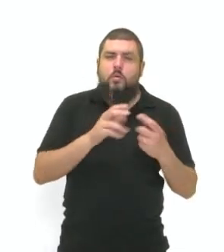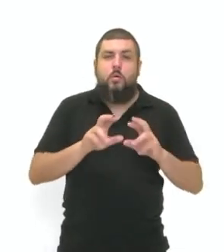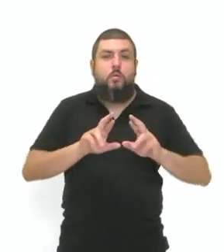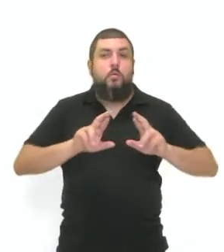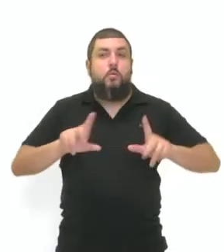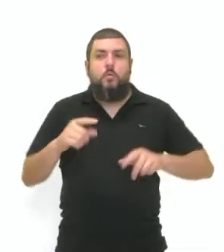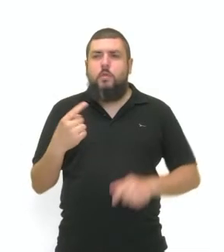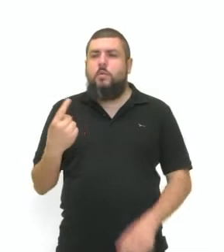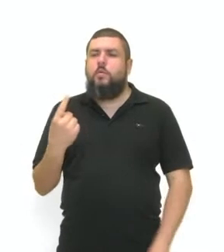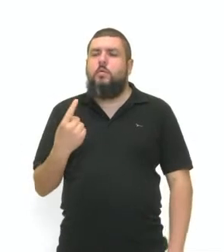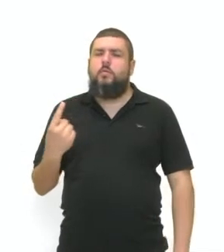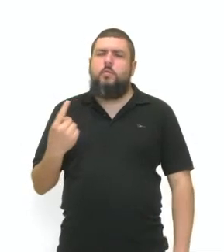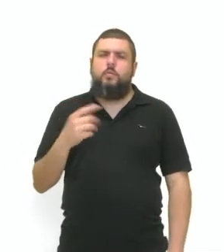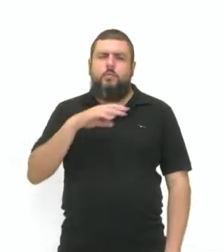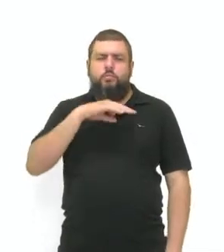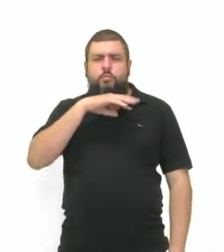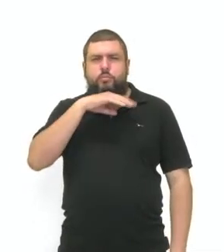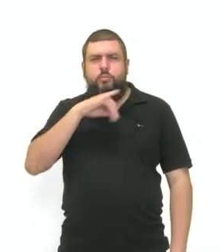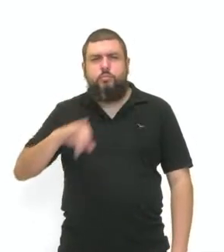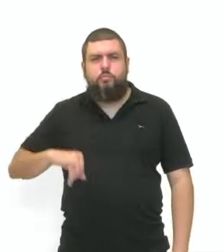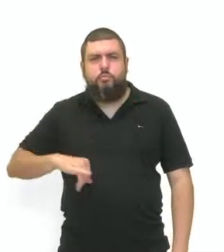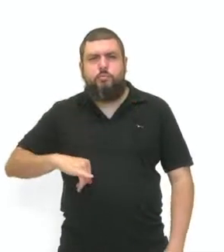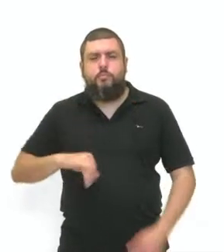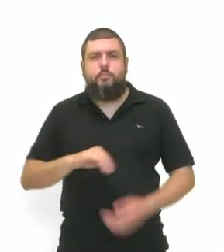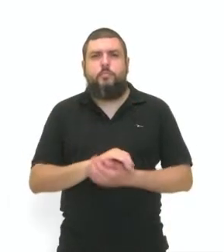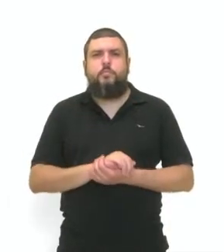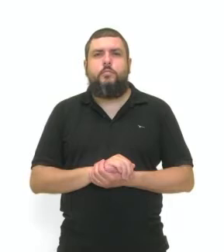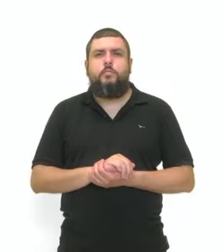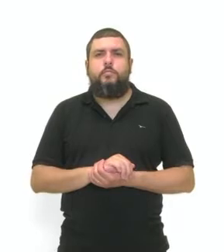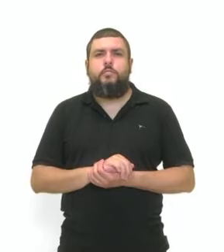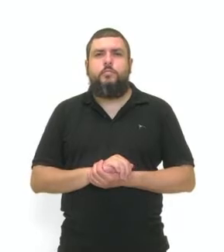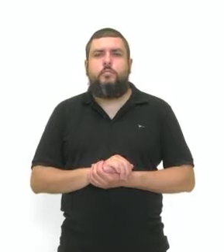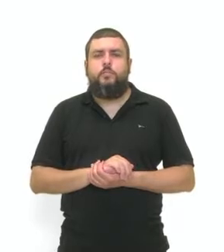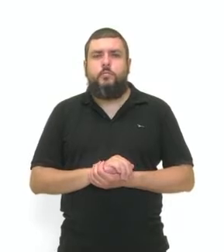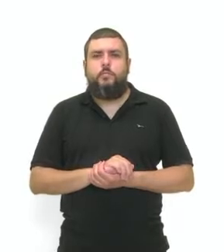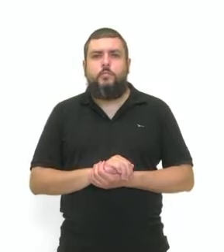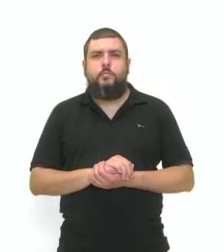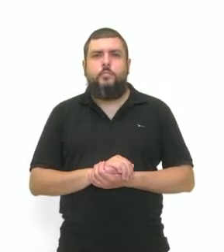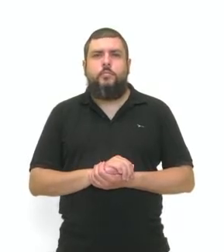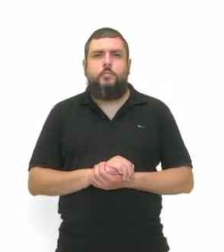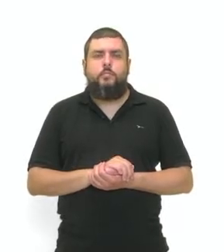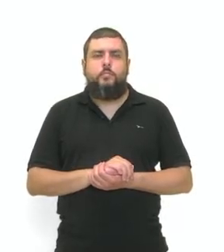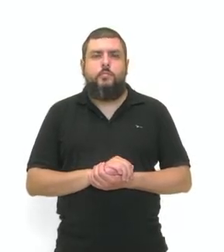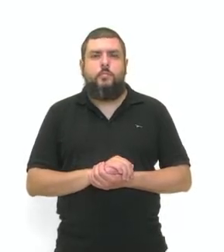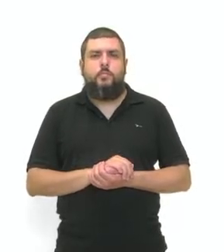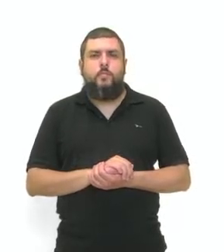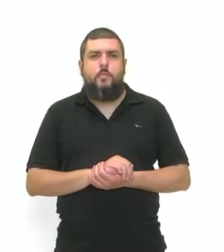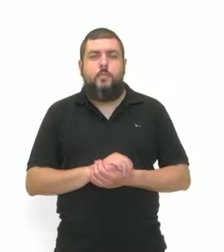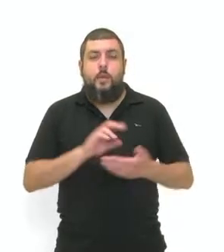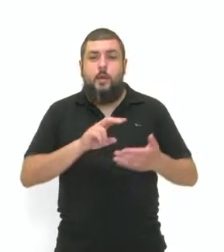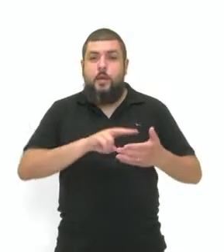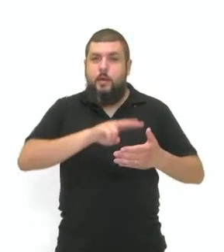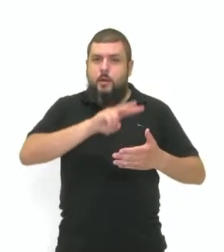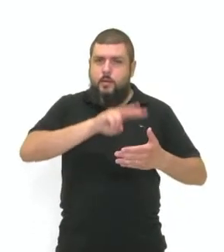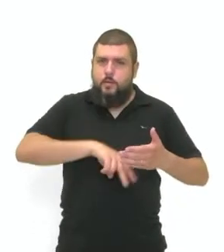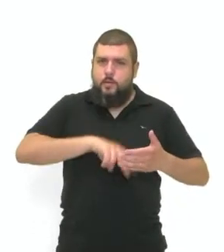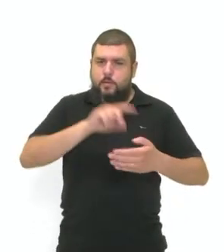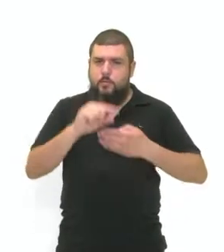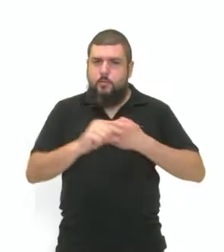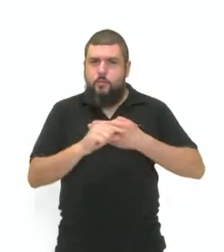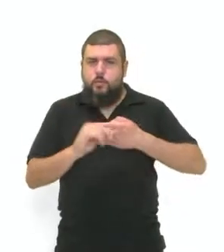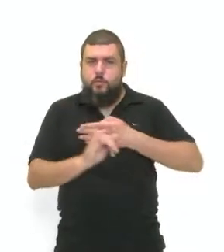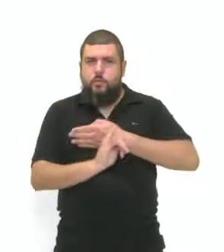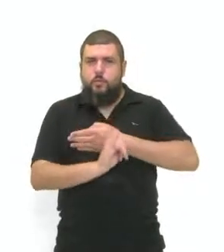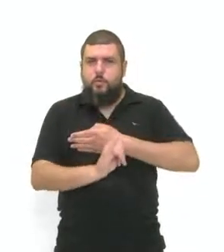faz sofrer, tal. Continuando a leitura. A leitura de nossos cronistas pode deixar mais clara, se